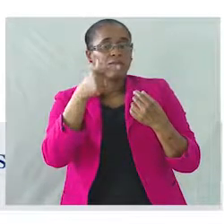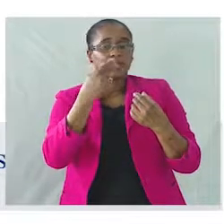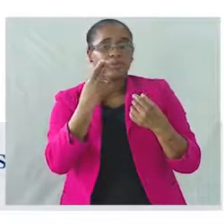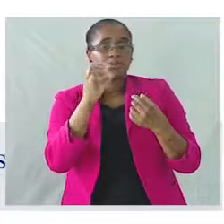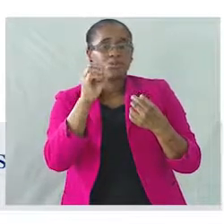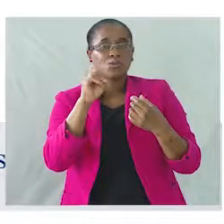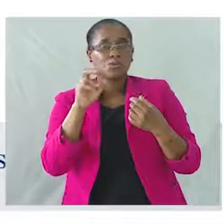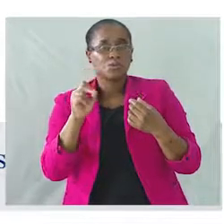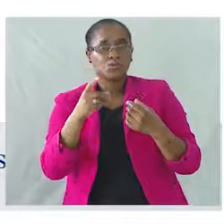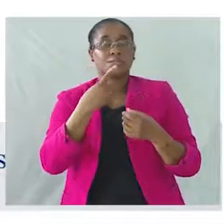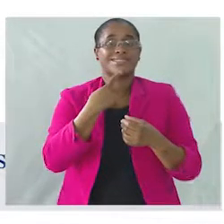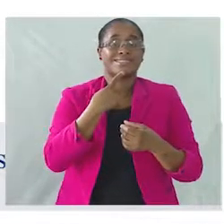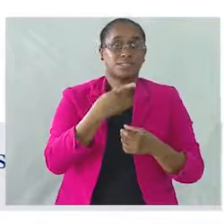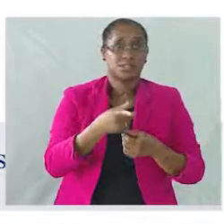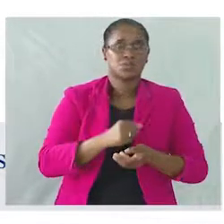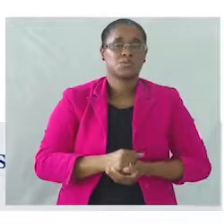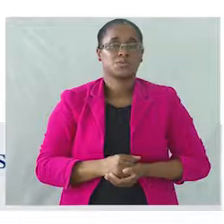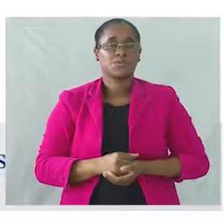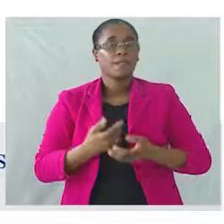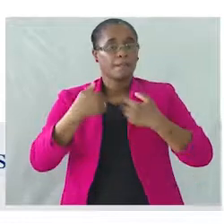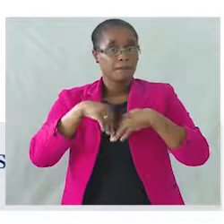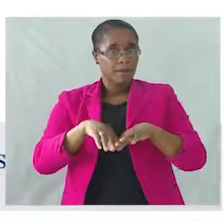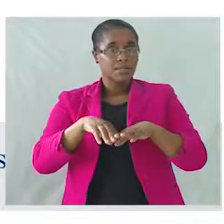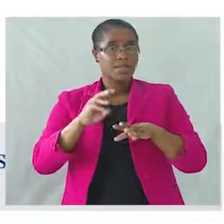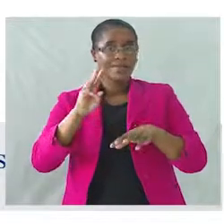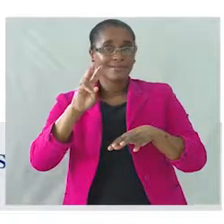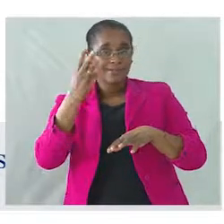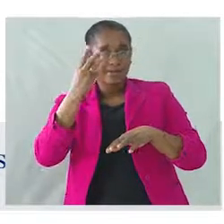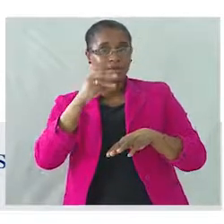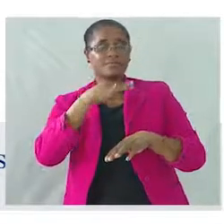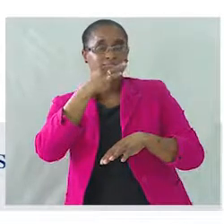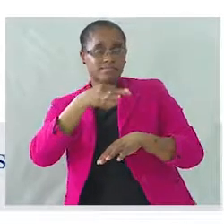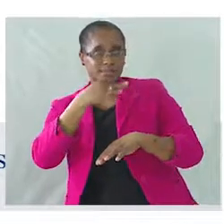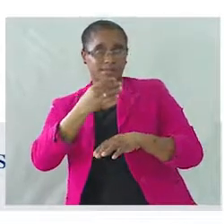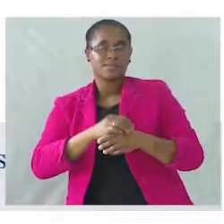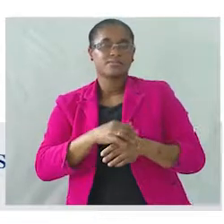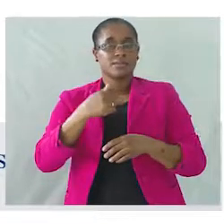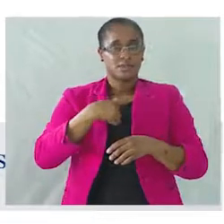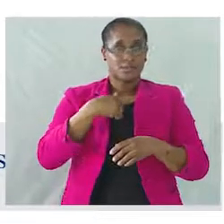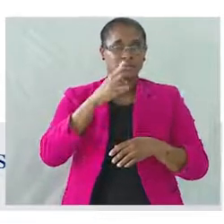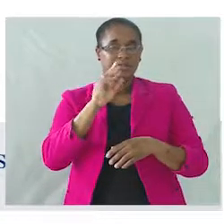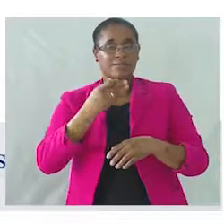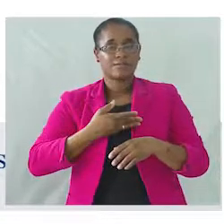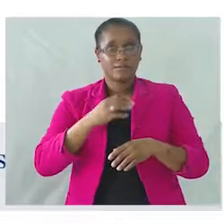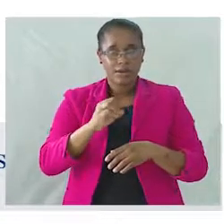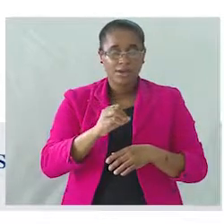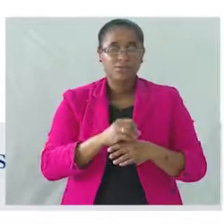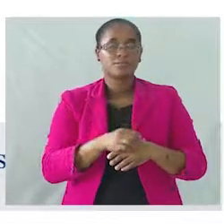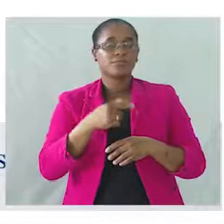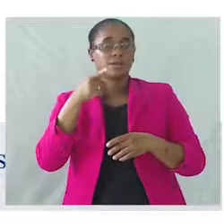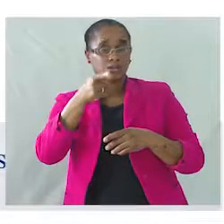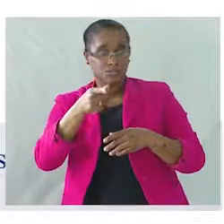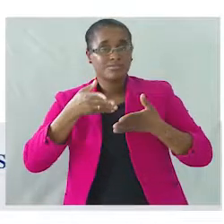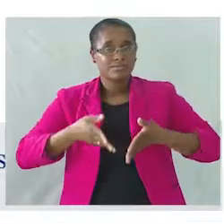virtuoso e entendido. Mas a terceira declarou: Eu te fado para que te